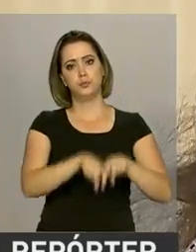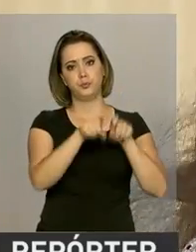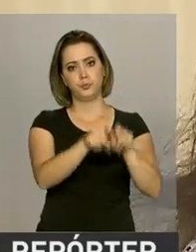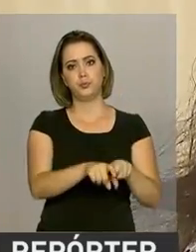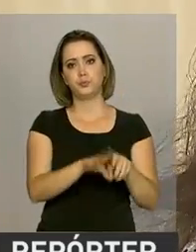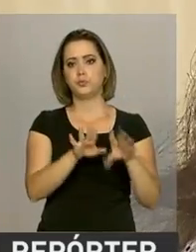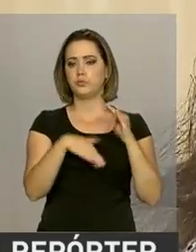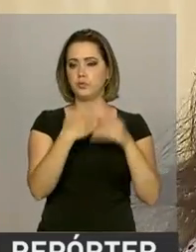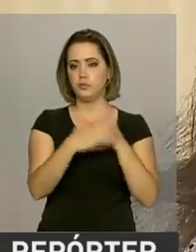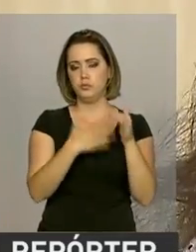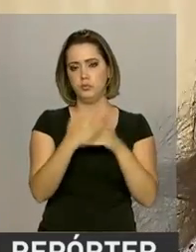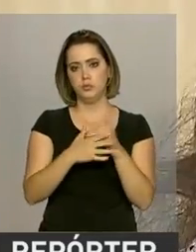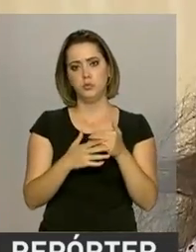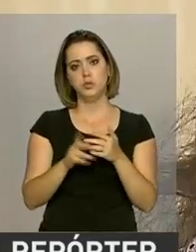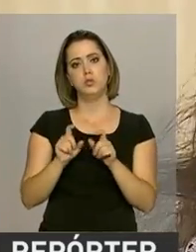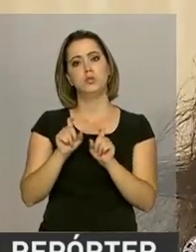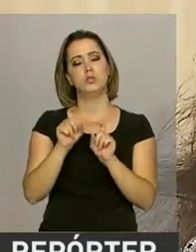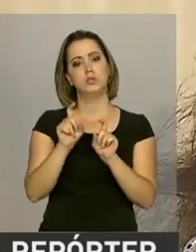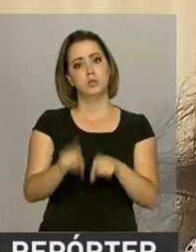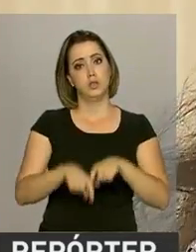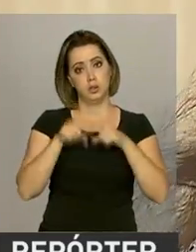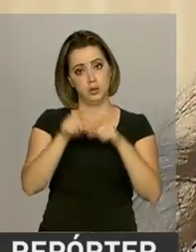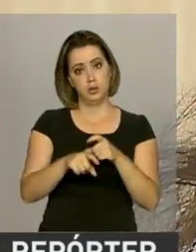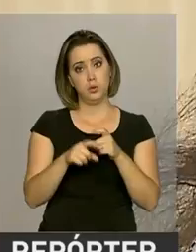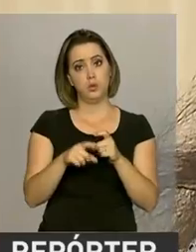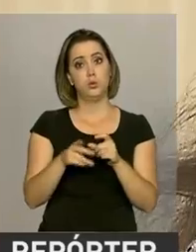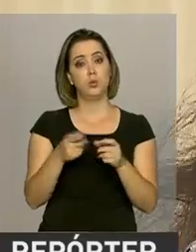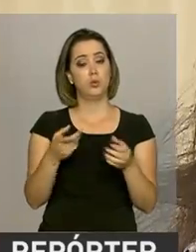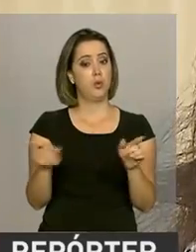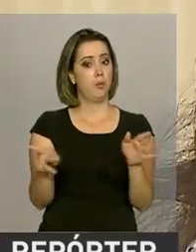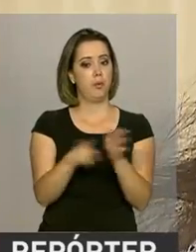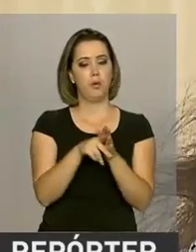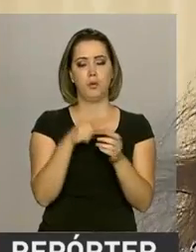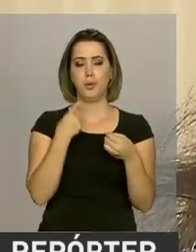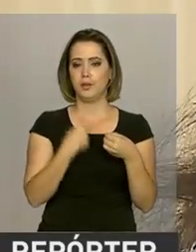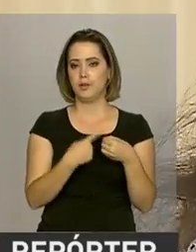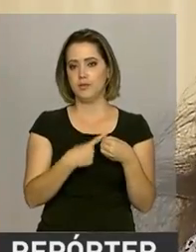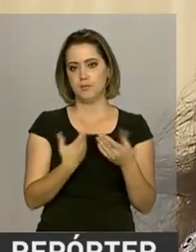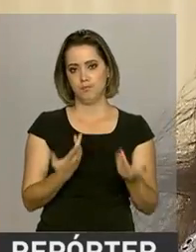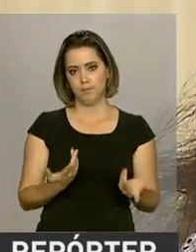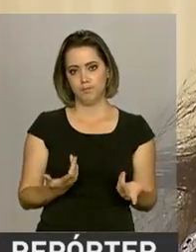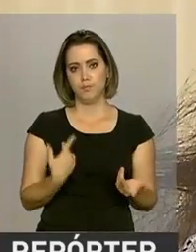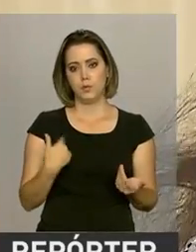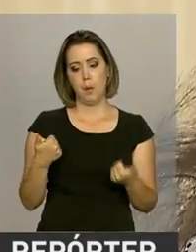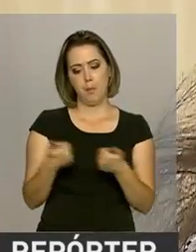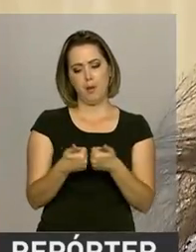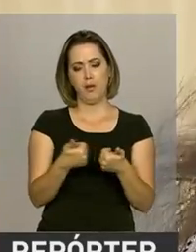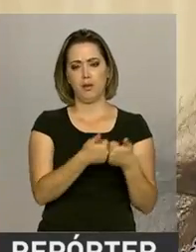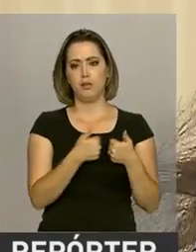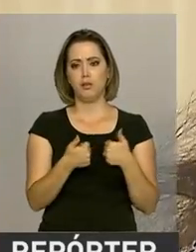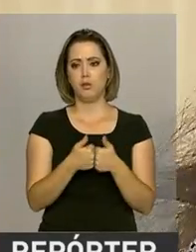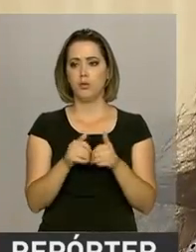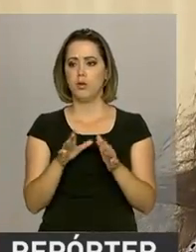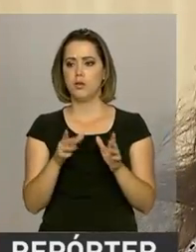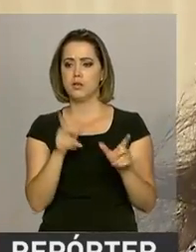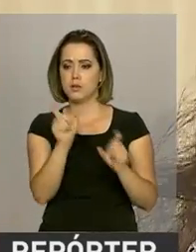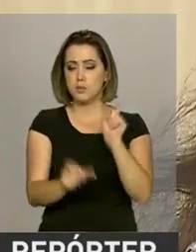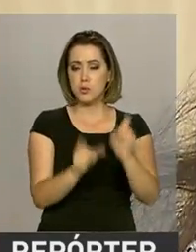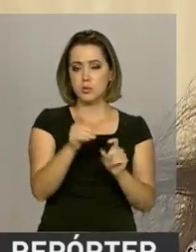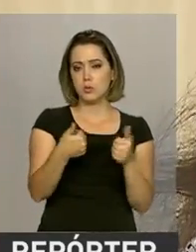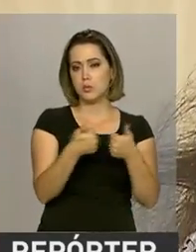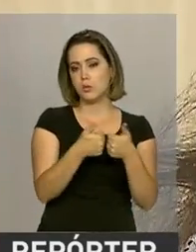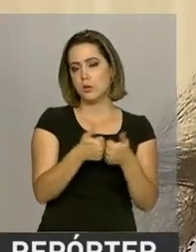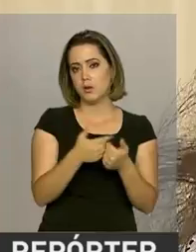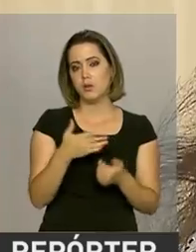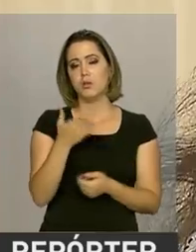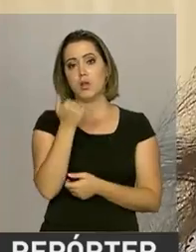desenvolvimento da agricultura cura Urbana e periurbana né das pessoas se se aproximarem mais né eh não só a questão da alimentação saudável